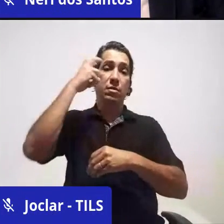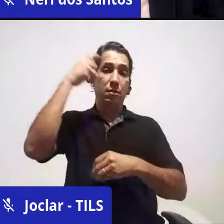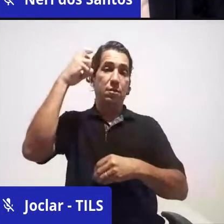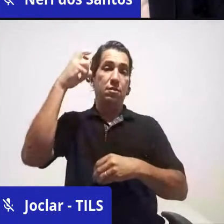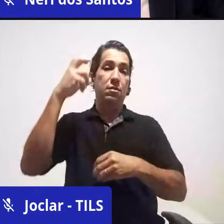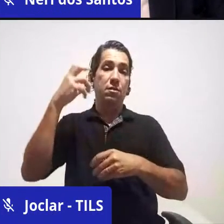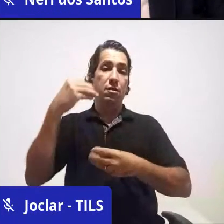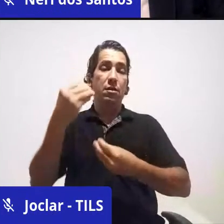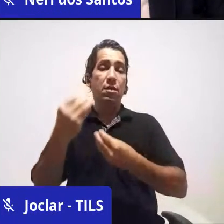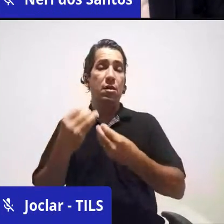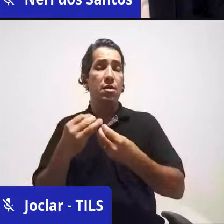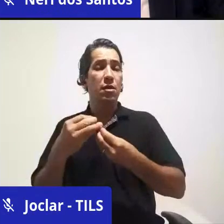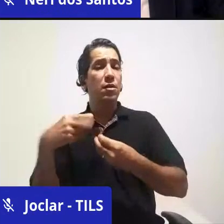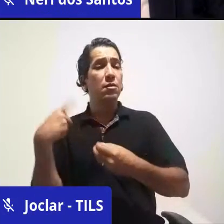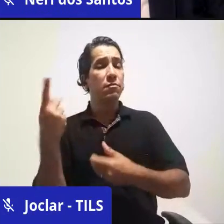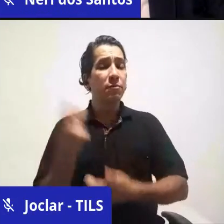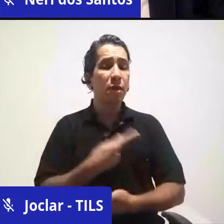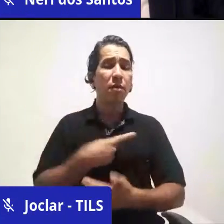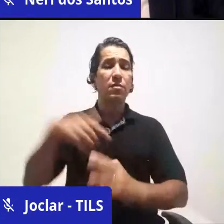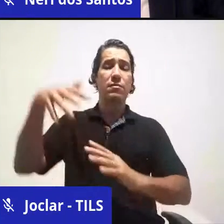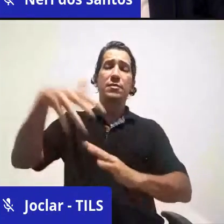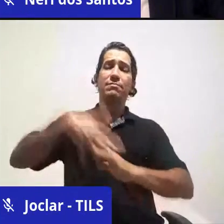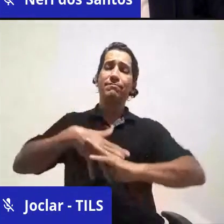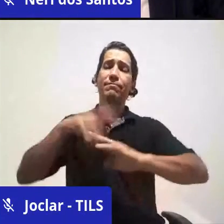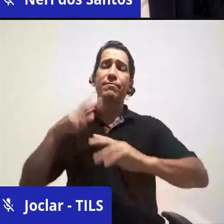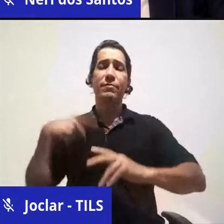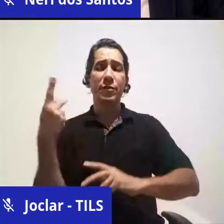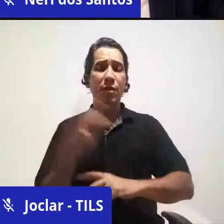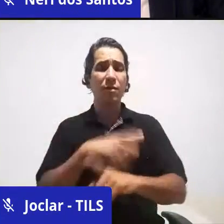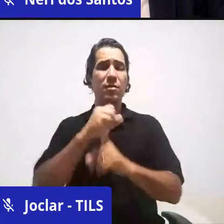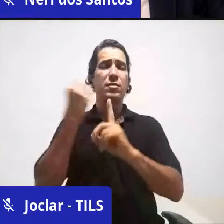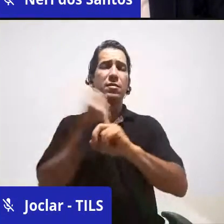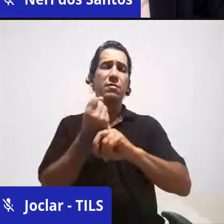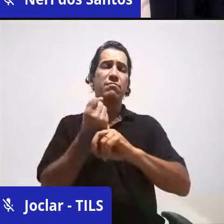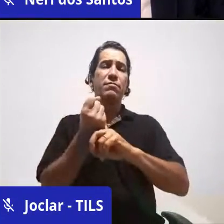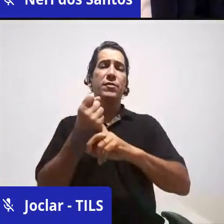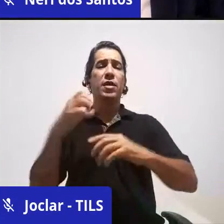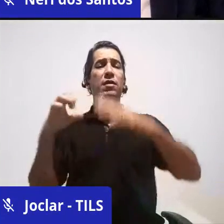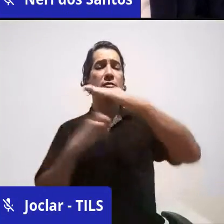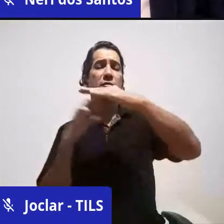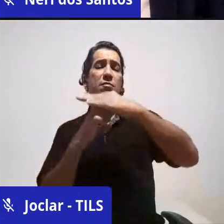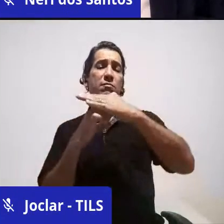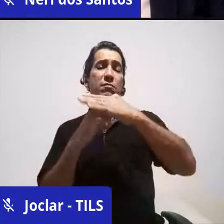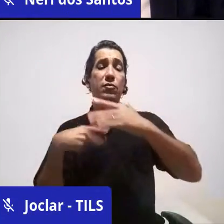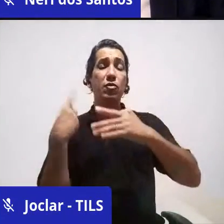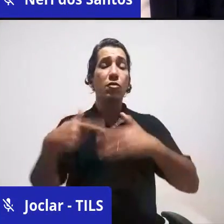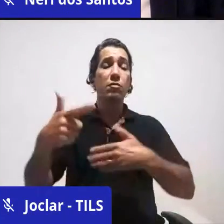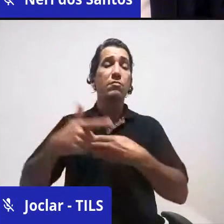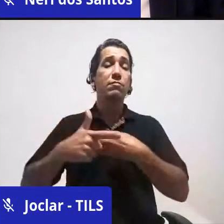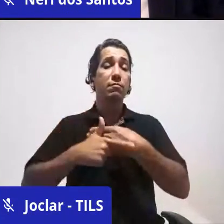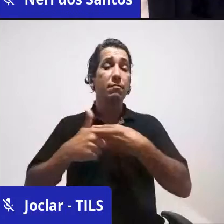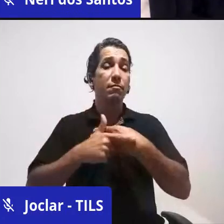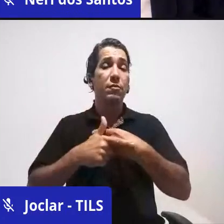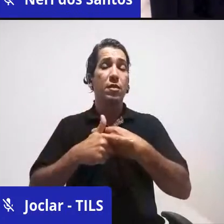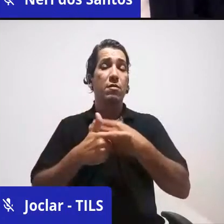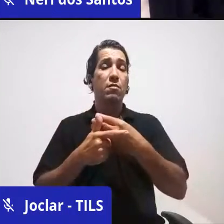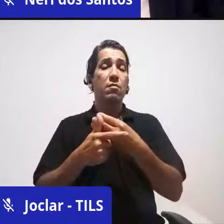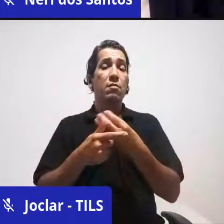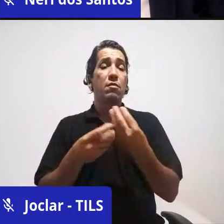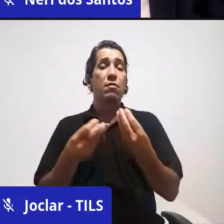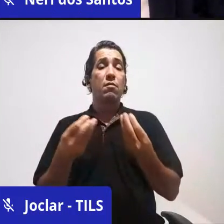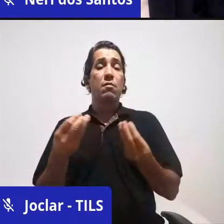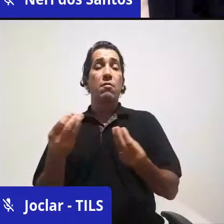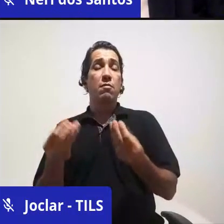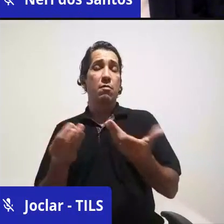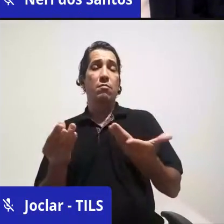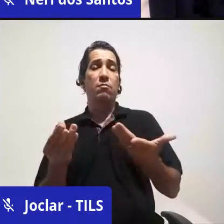enquanto empresa. Qual é o nosso papel nesse processo, na concepção